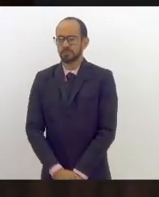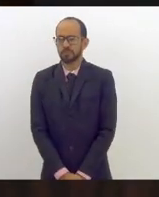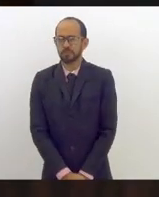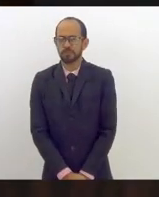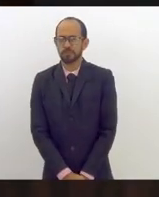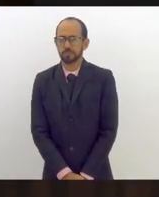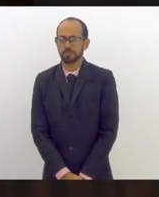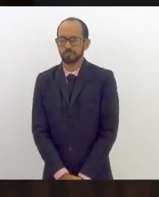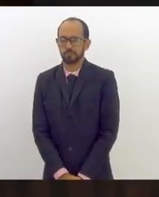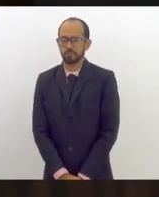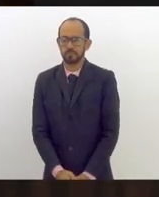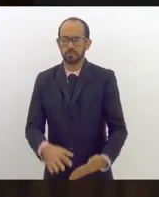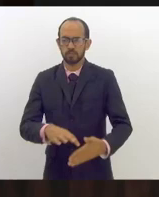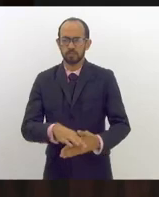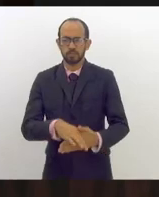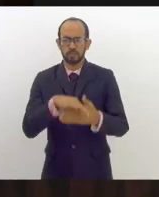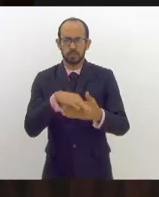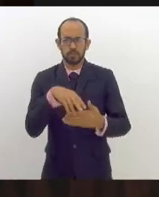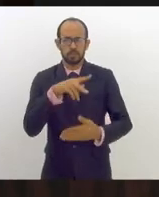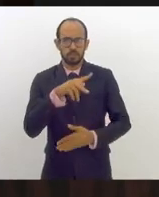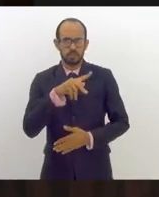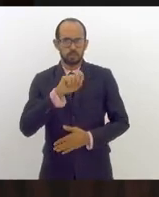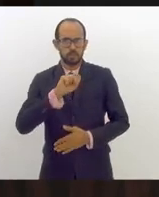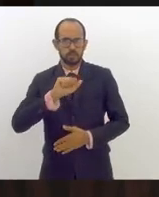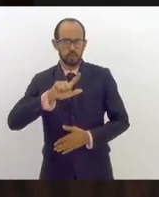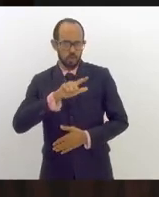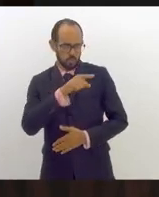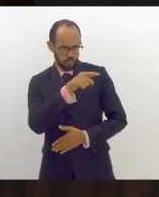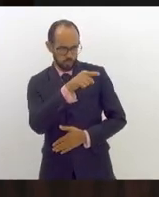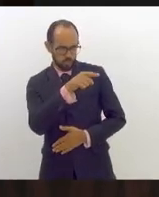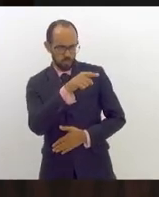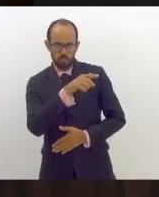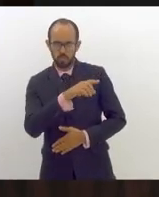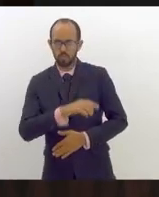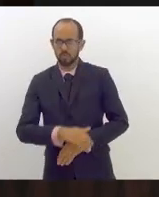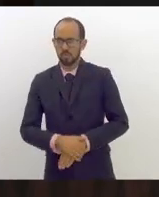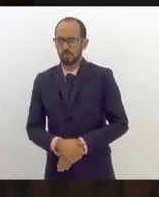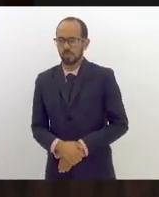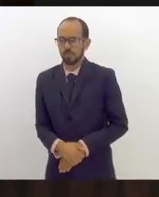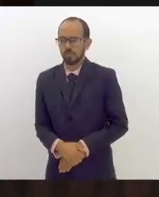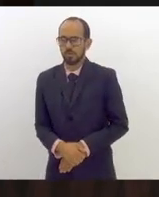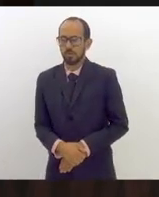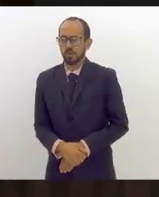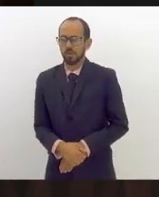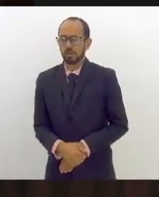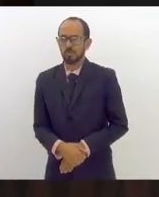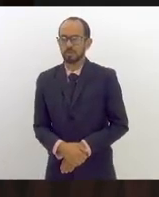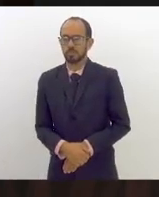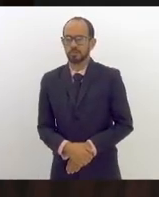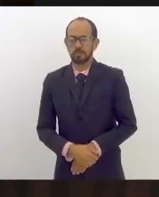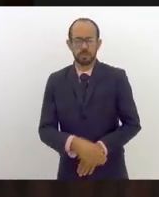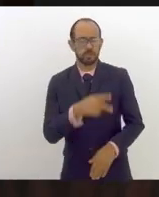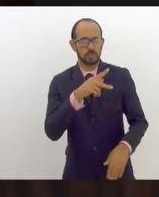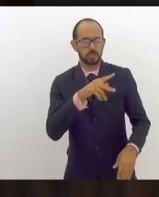a liderança do pessoal que é profissional alguma coisa não Pt